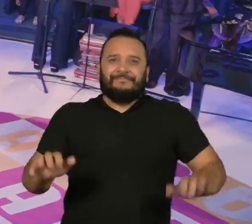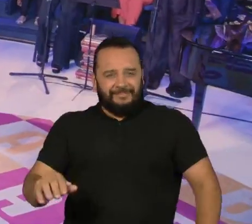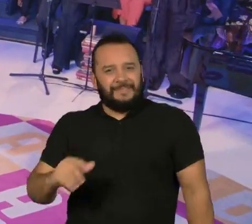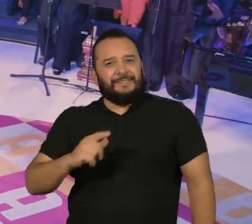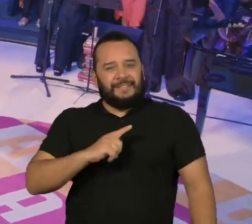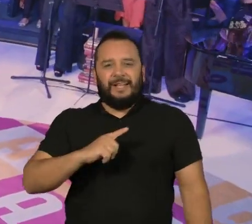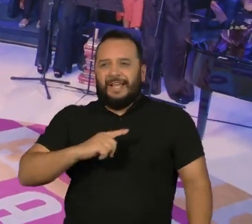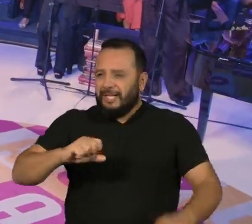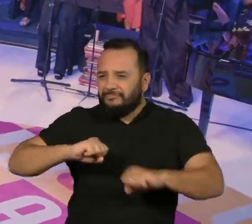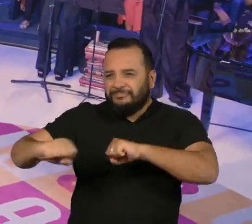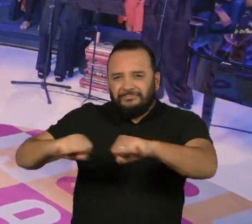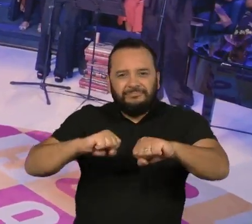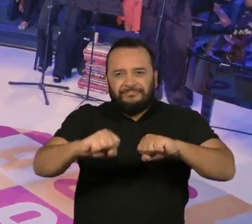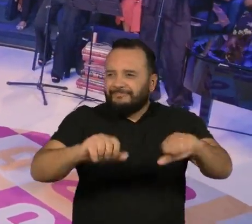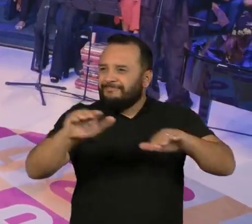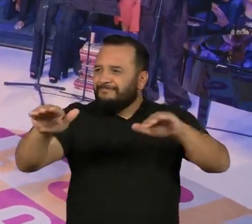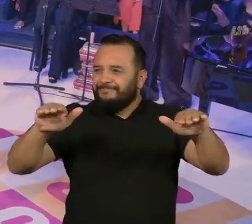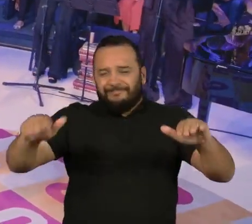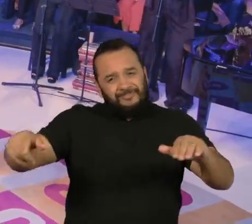We